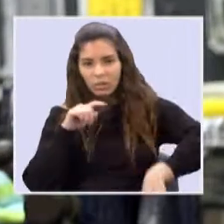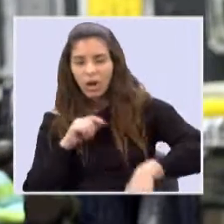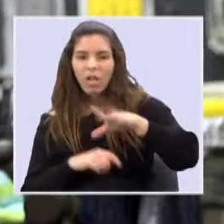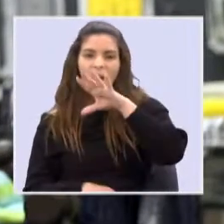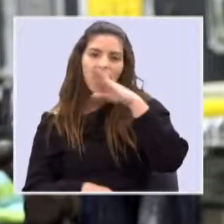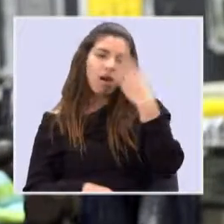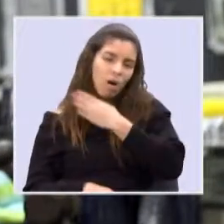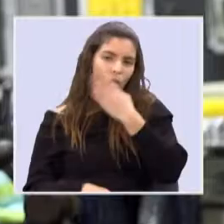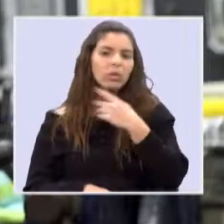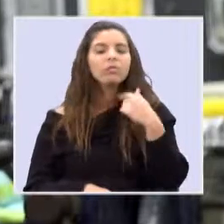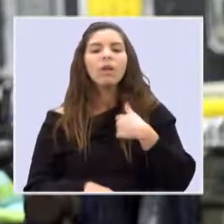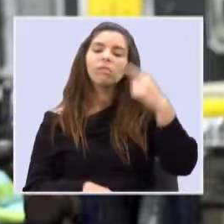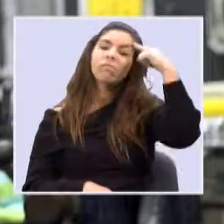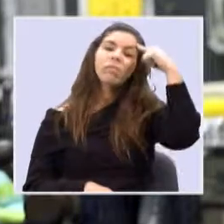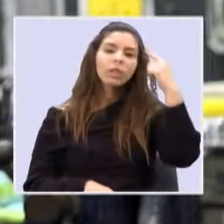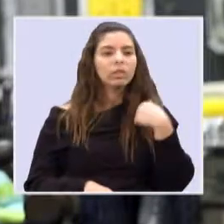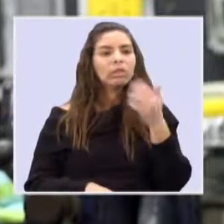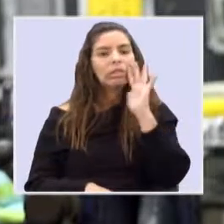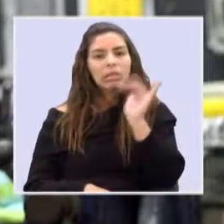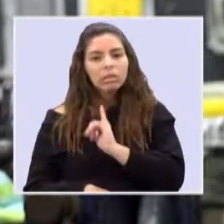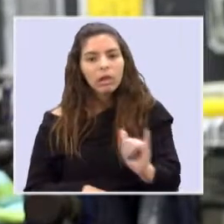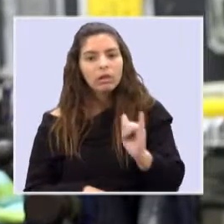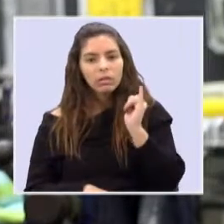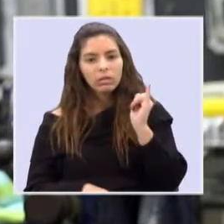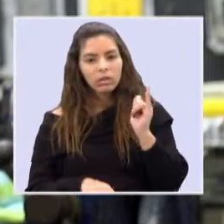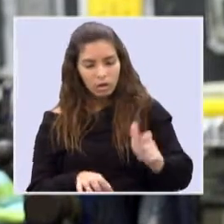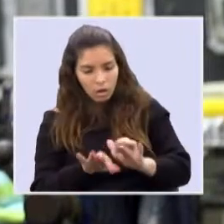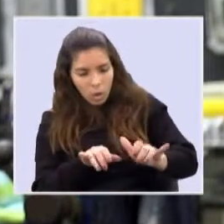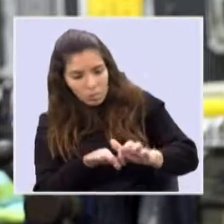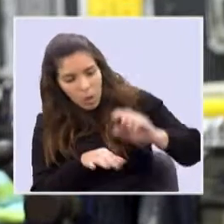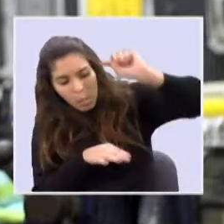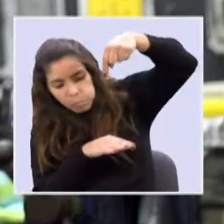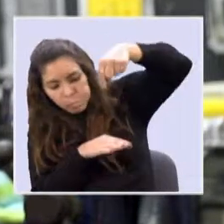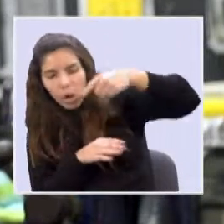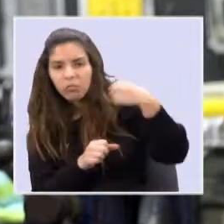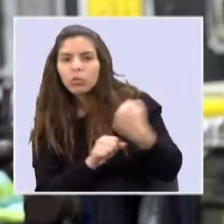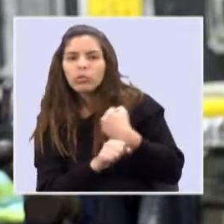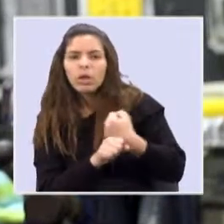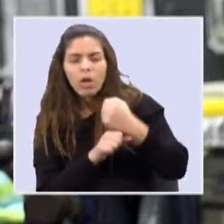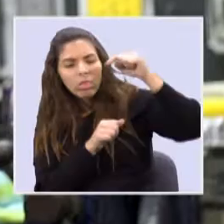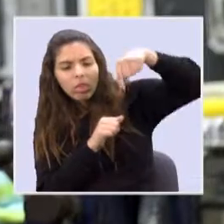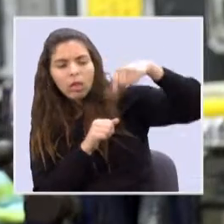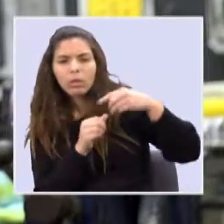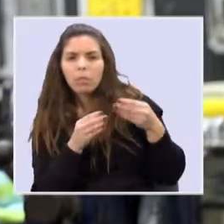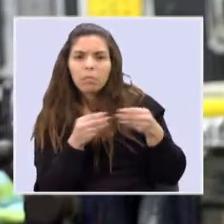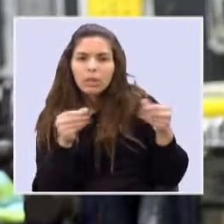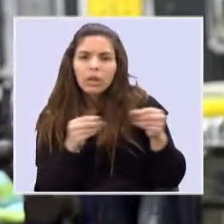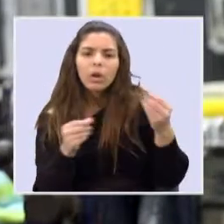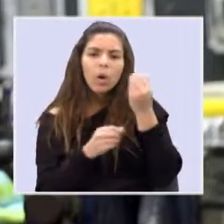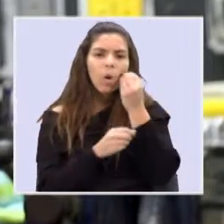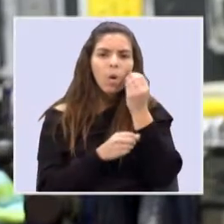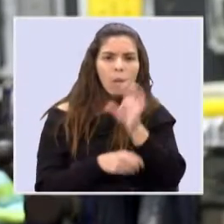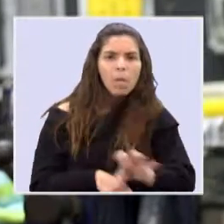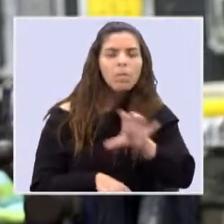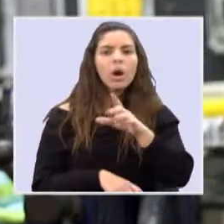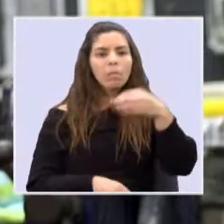as aulas, dedicávamos-nos a tentar perceber como é que os computadores da faculdade funcionavam e como é que as coisas funcionavam, como é